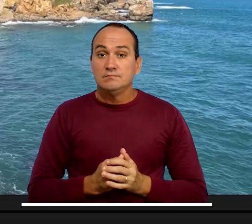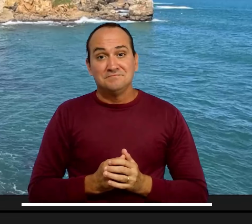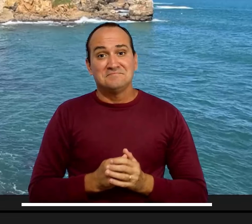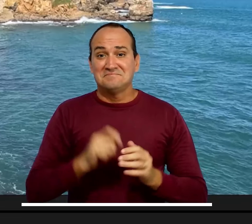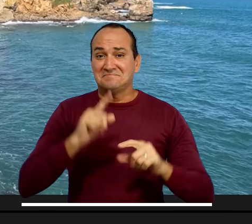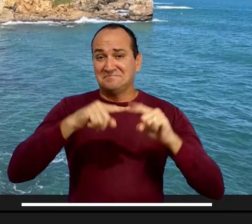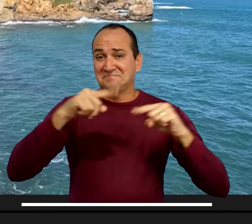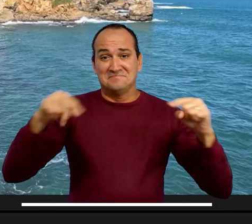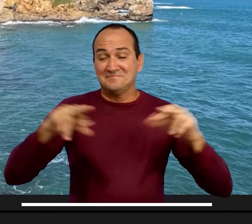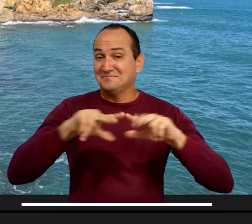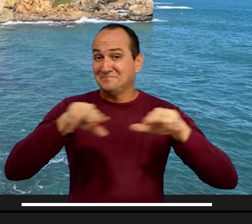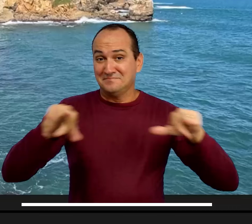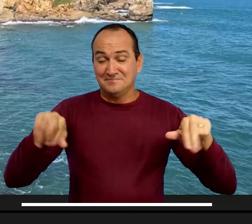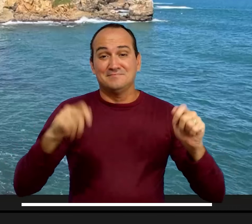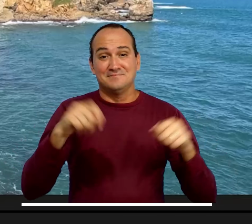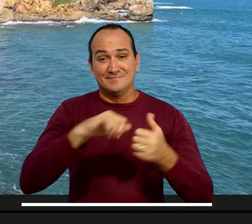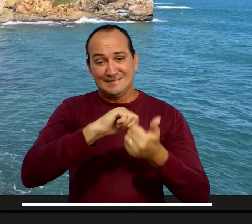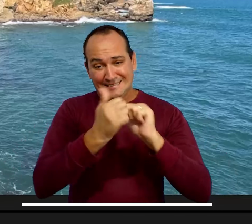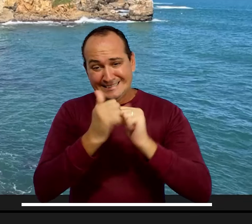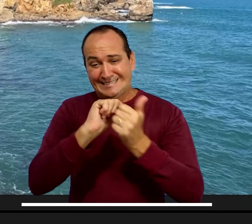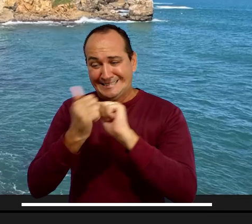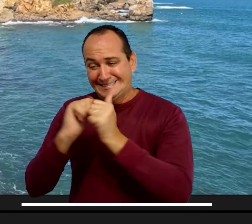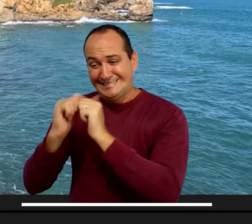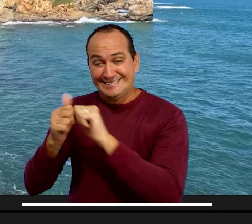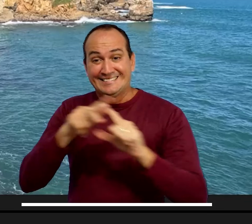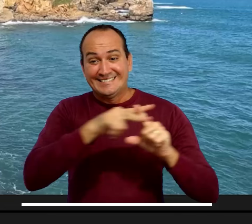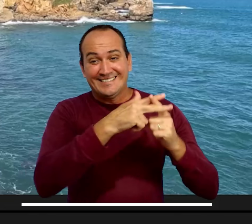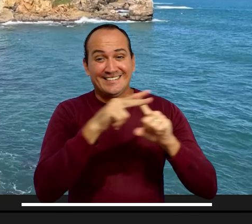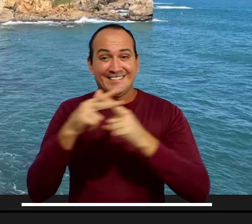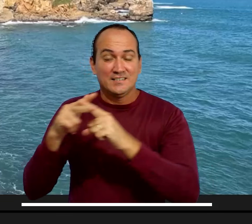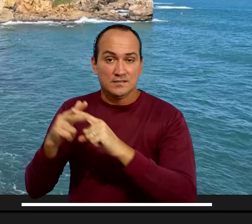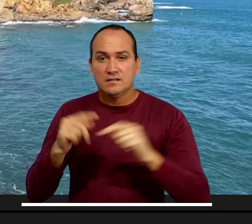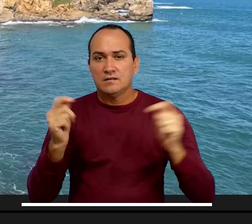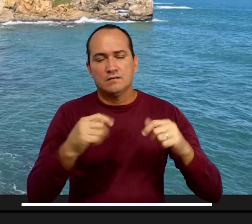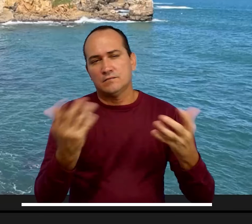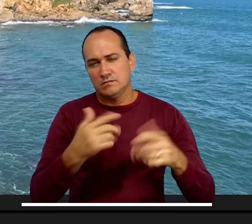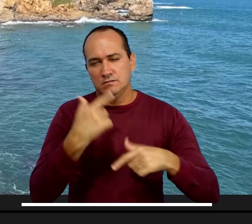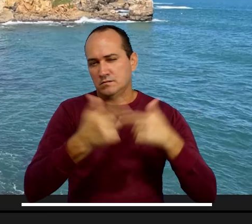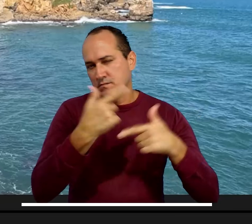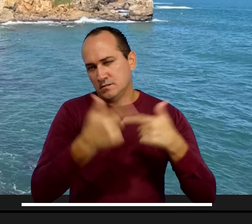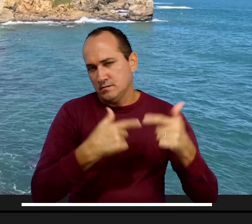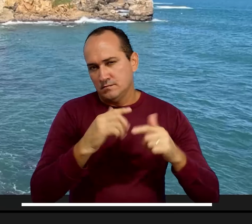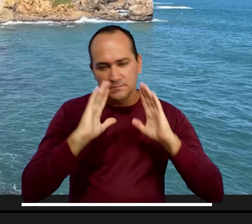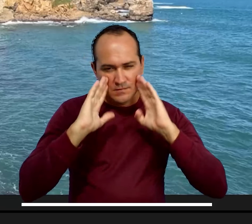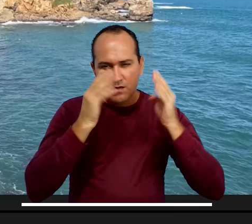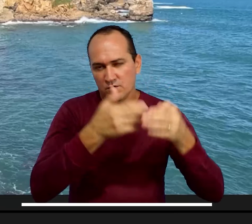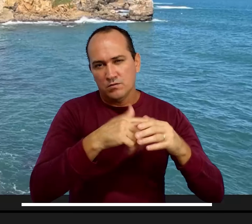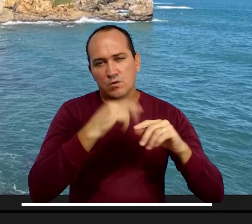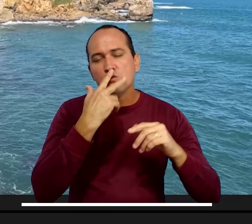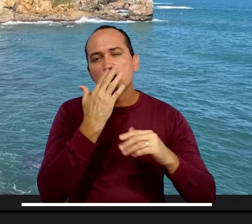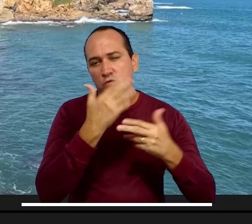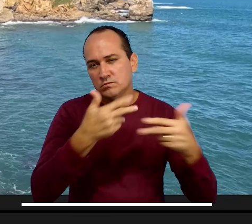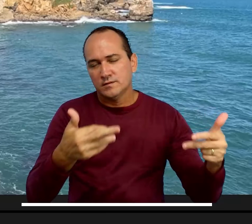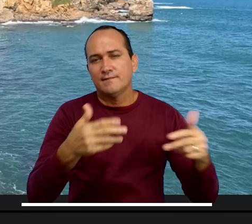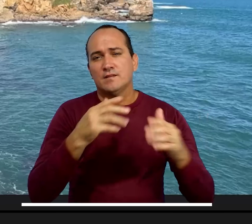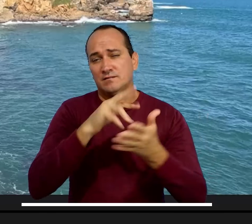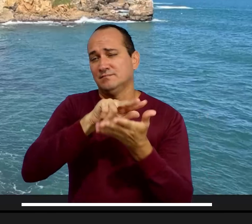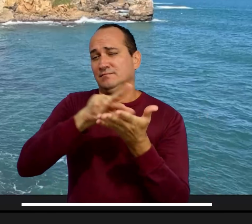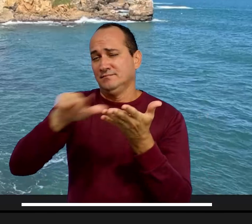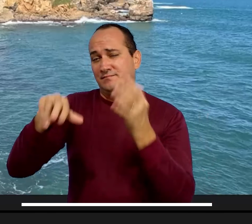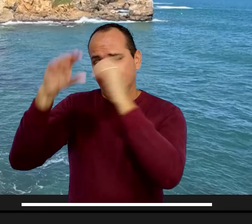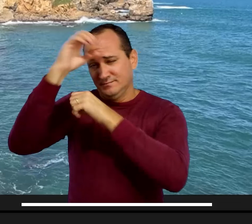Enfim, a gente consegue fazer os ajustes, tá? Eu não vou trabalhar muito a questão aqui de correção de cor nesse caso, né? Porque tem bastante